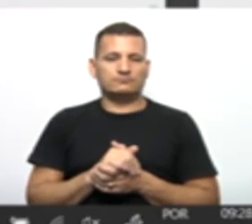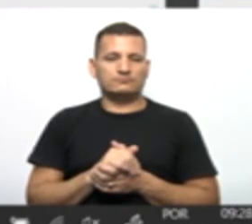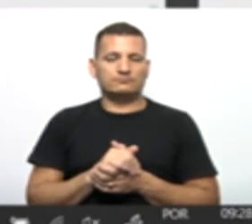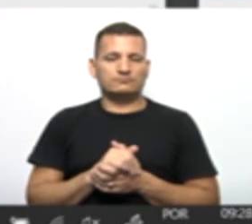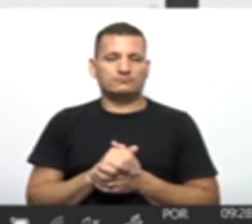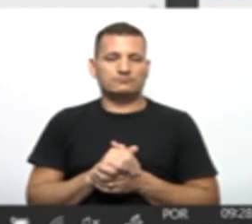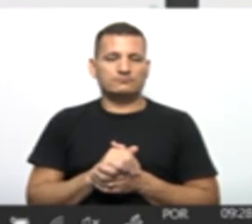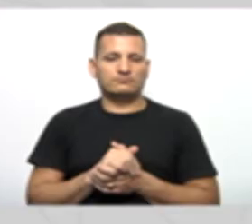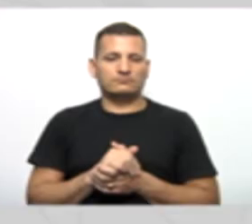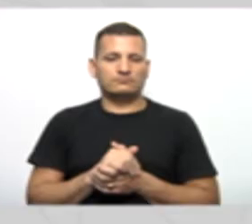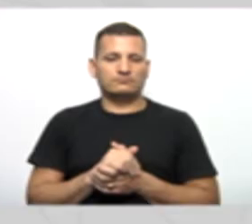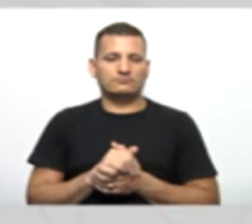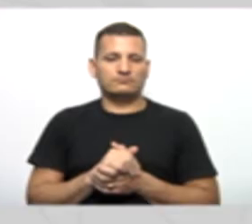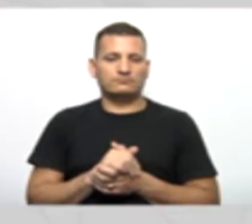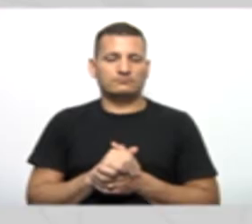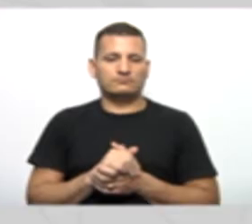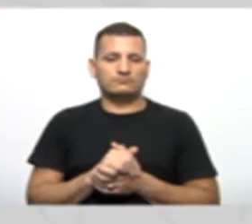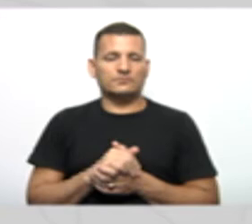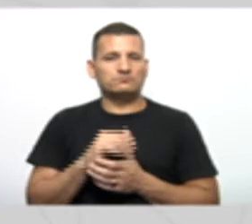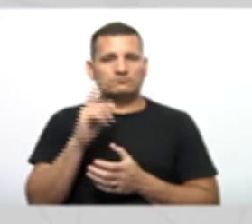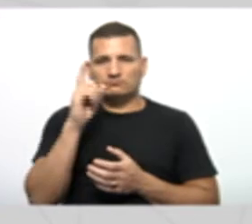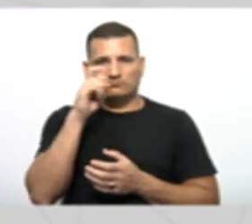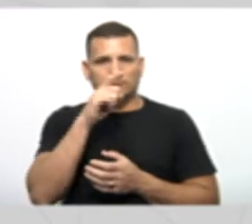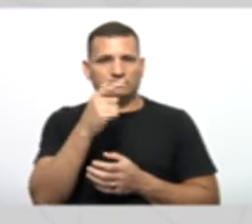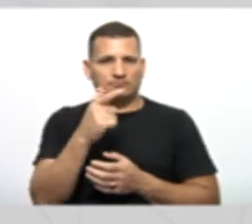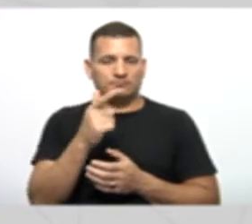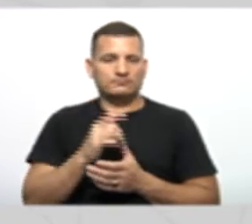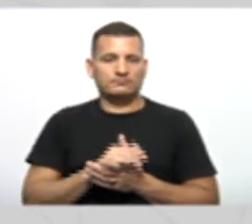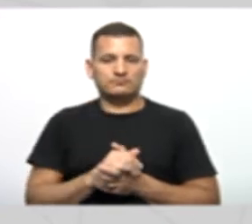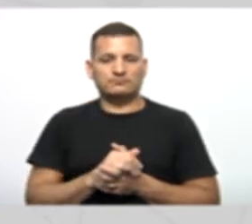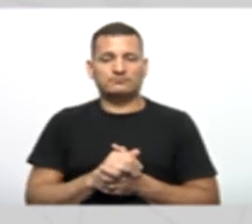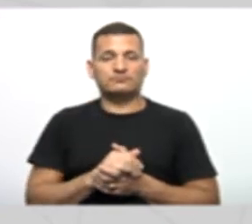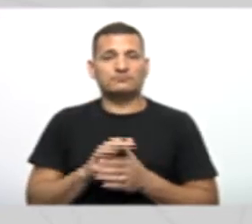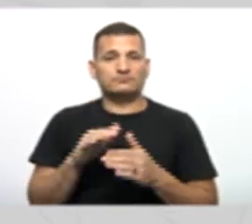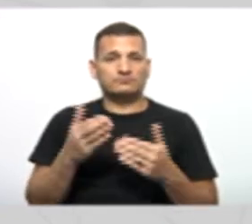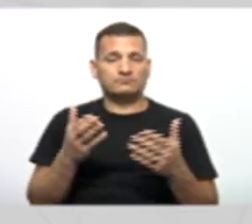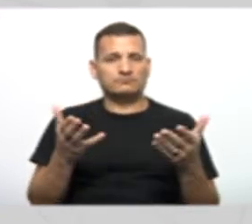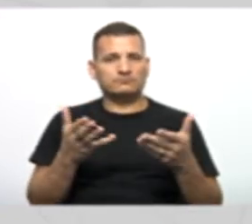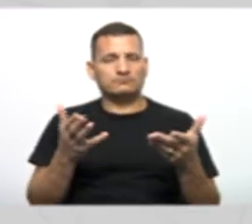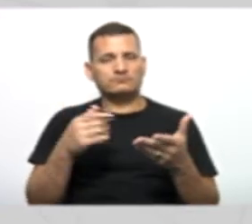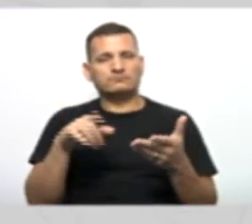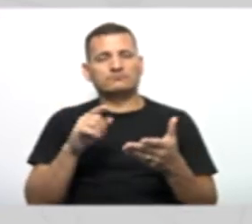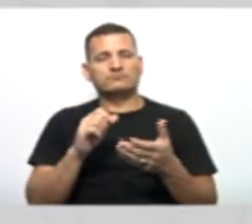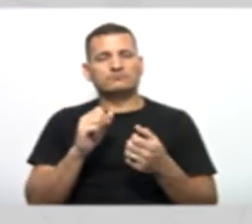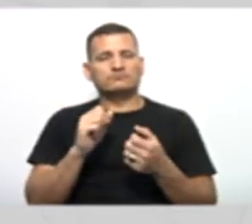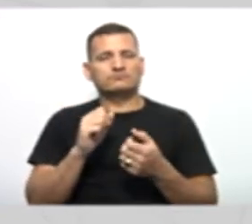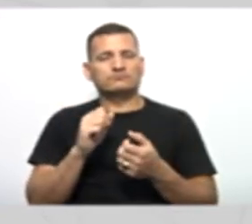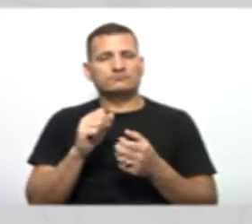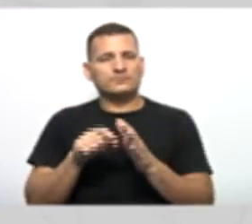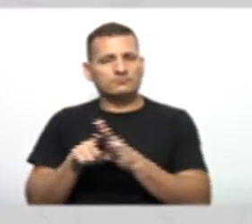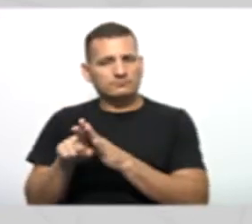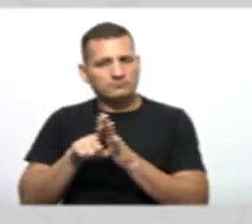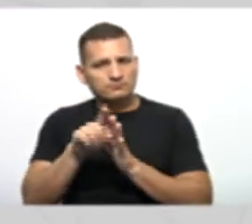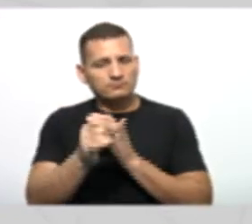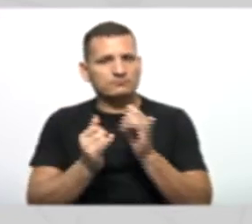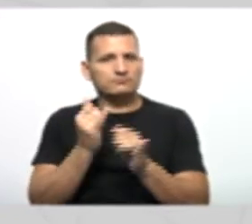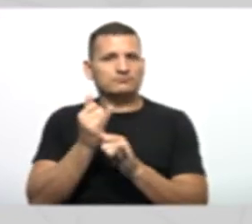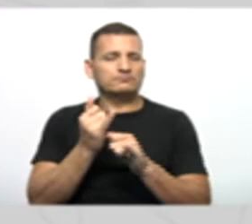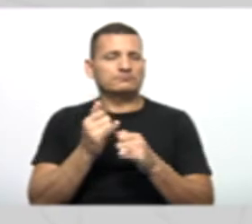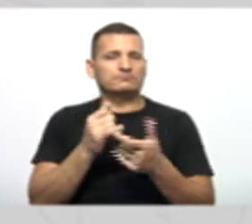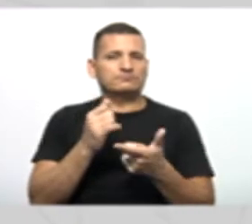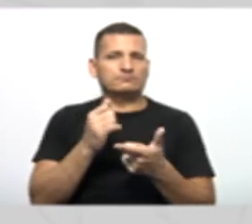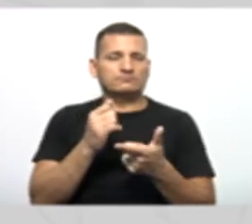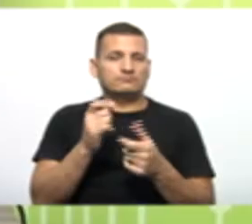não tem muito segredo nisso aí. Então, pessoal, façam suas buscas, procurem sempre na internet, façam agora aí